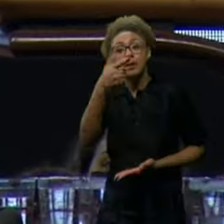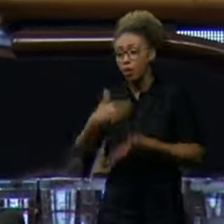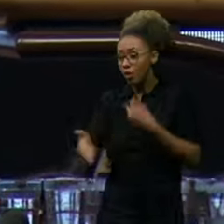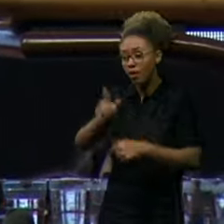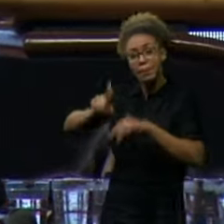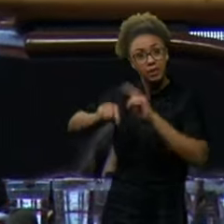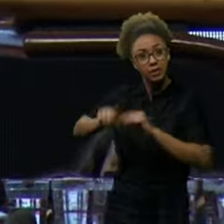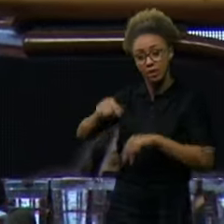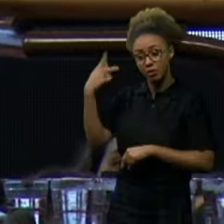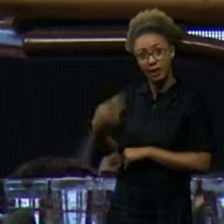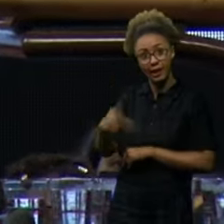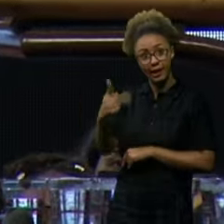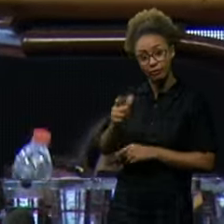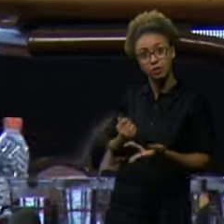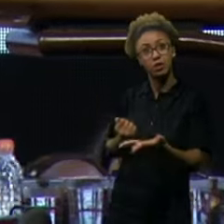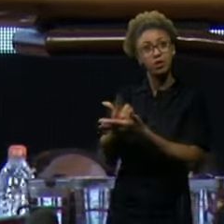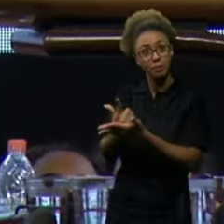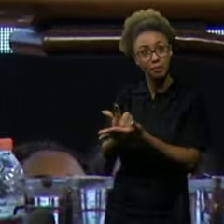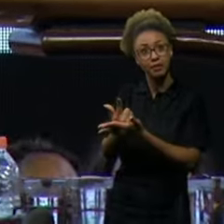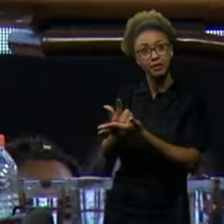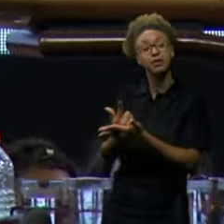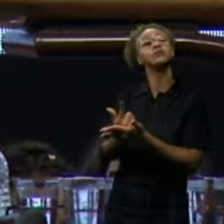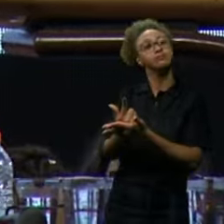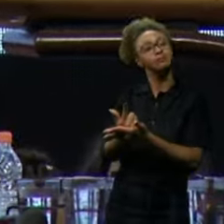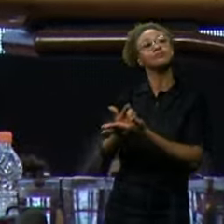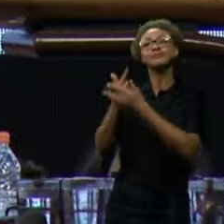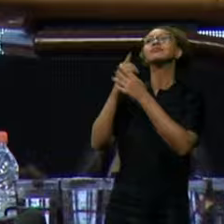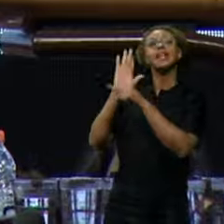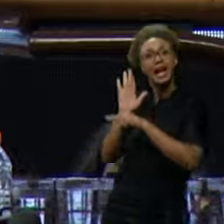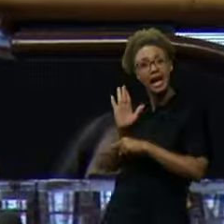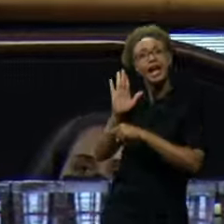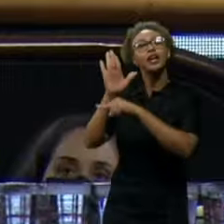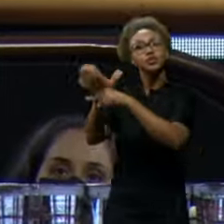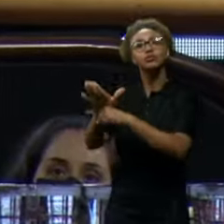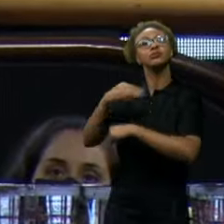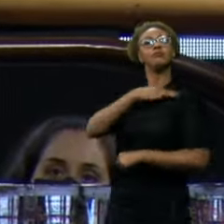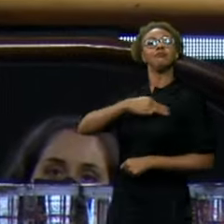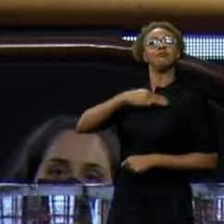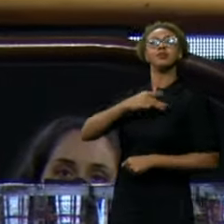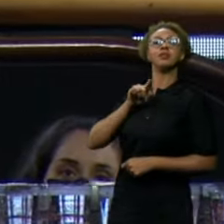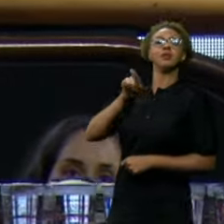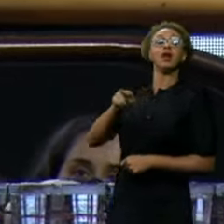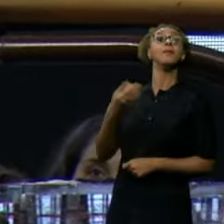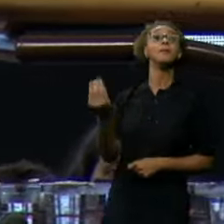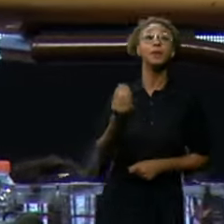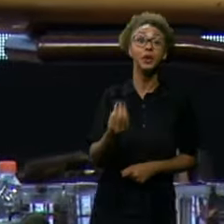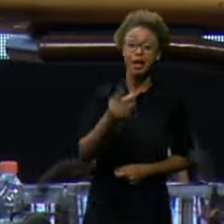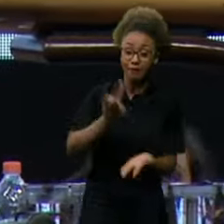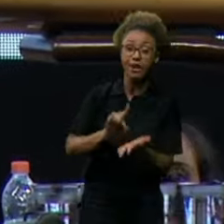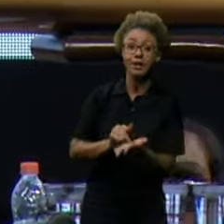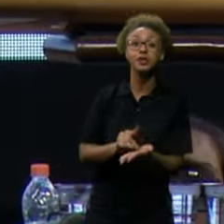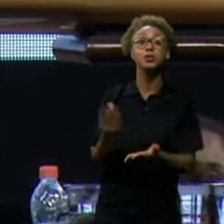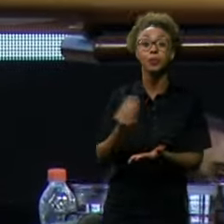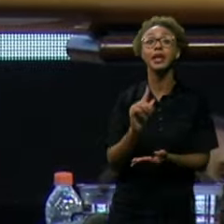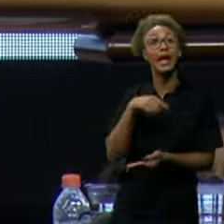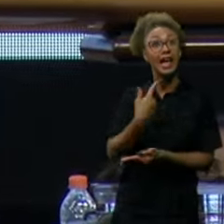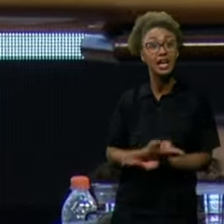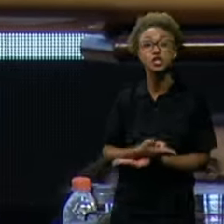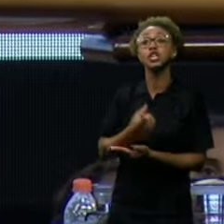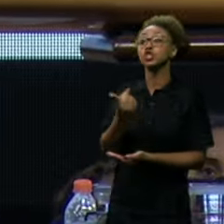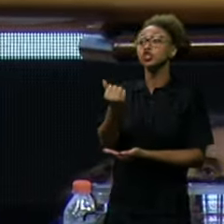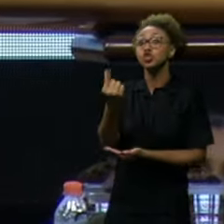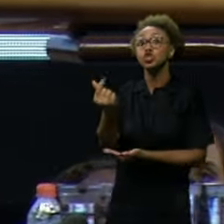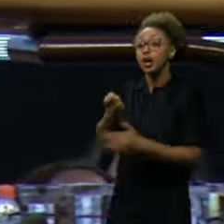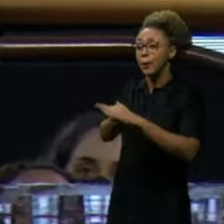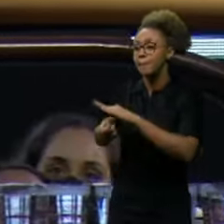adquirir qualquer um dos projetos do dos produtos da nossa loja você de verdade entra com a gente porque de verdade porque a gente investe lá